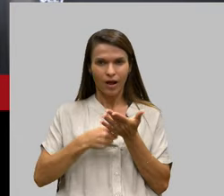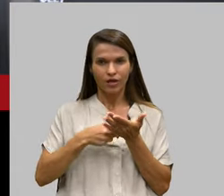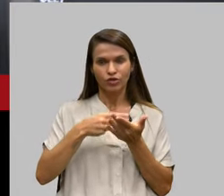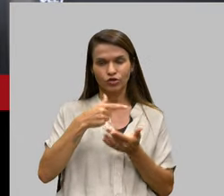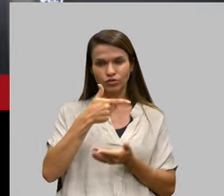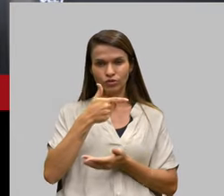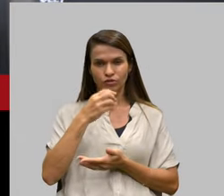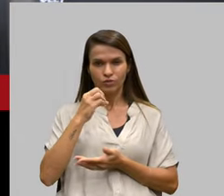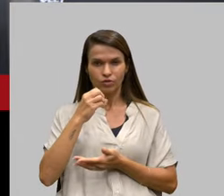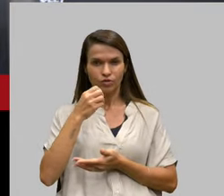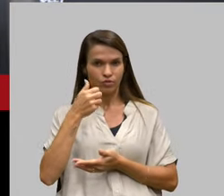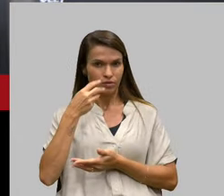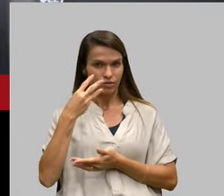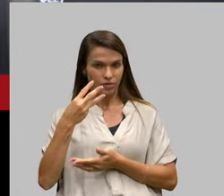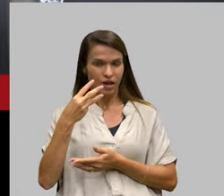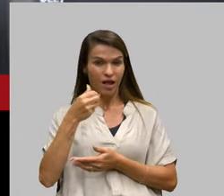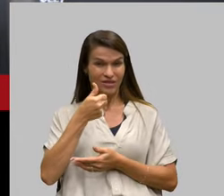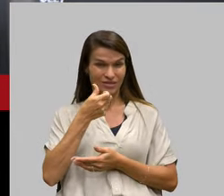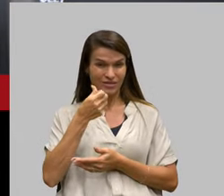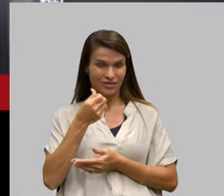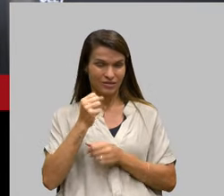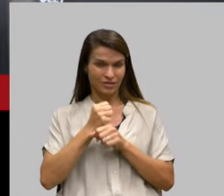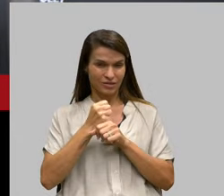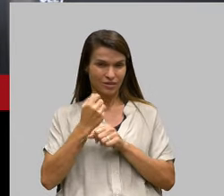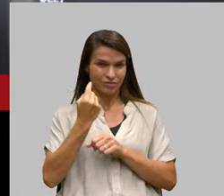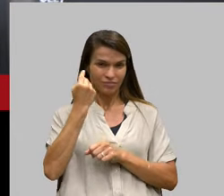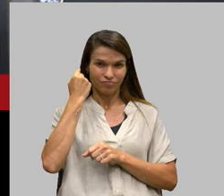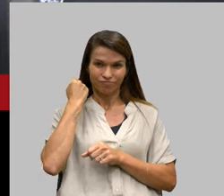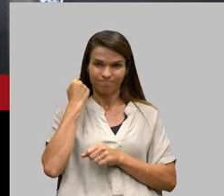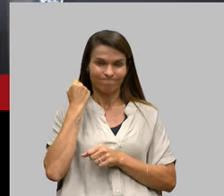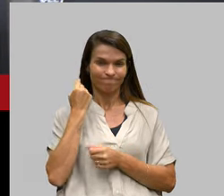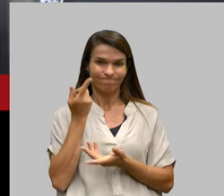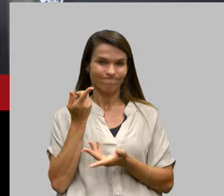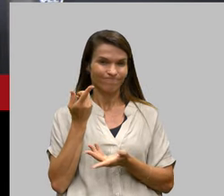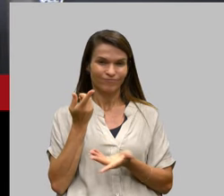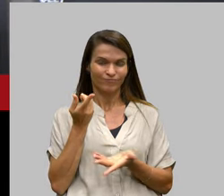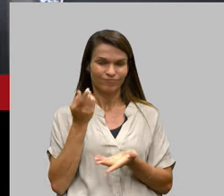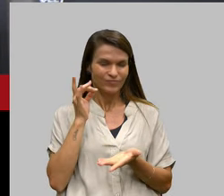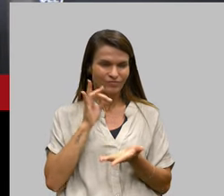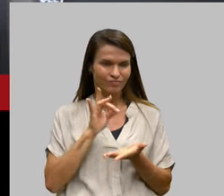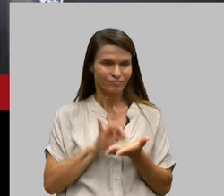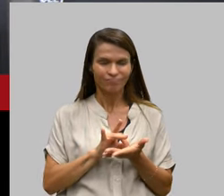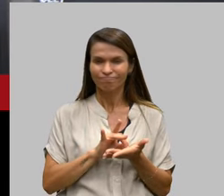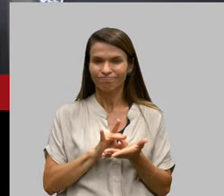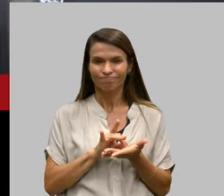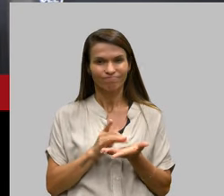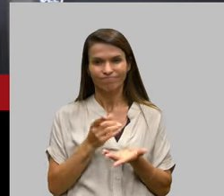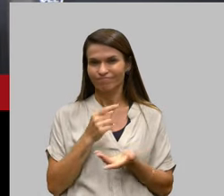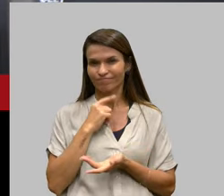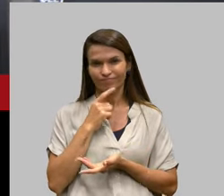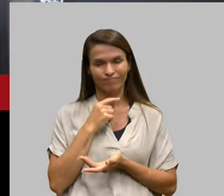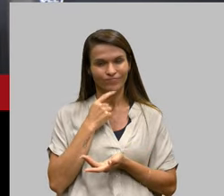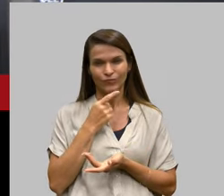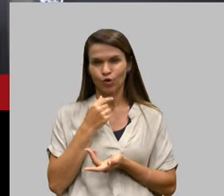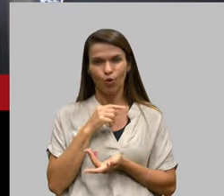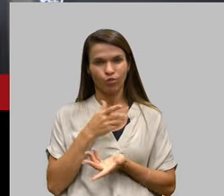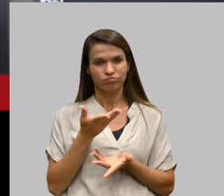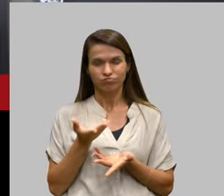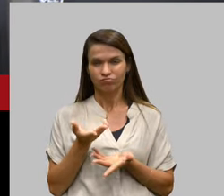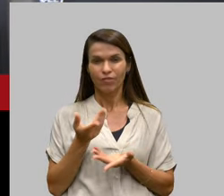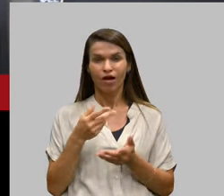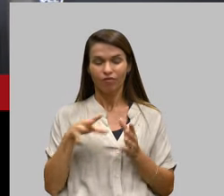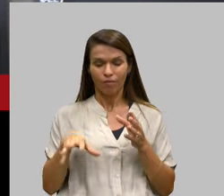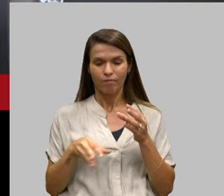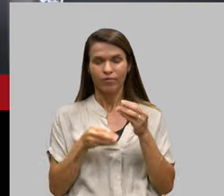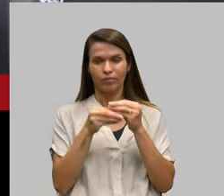anos atrás Pois é ele não tem mais validade eu estou revogando essa Norma estou implementando uma